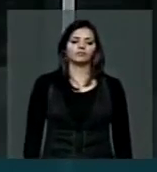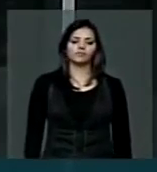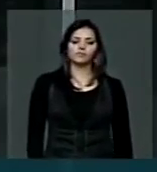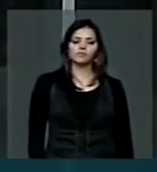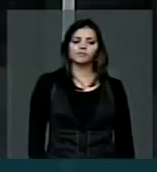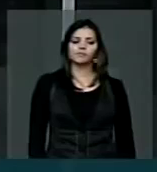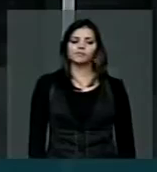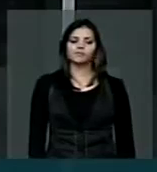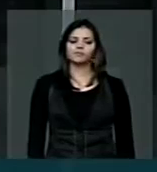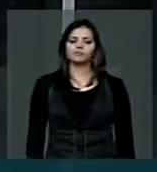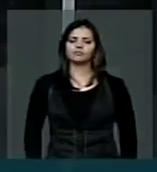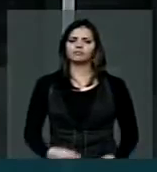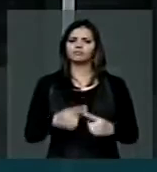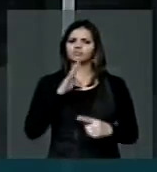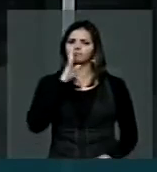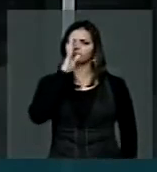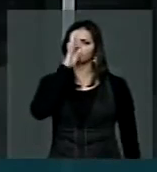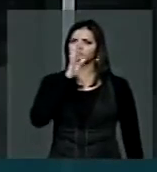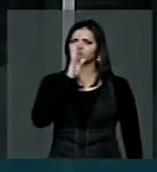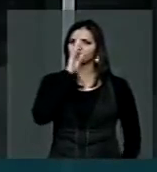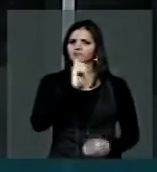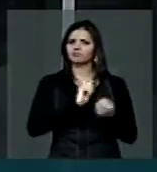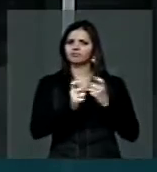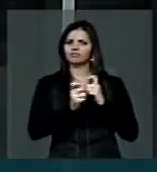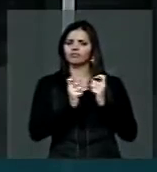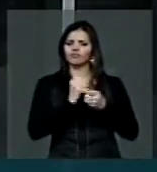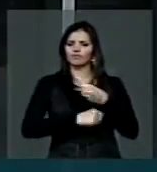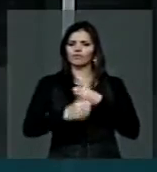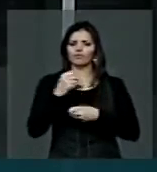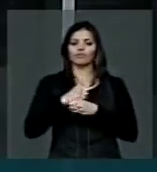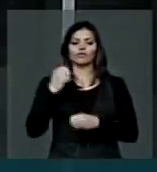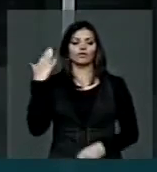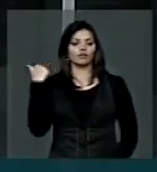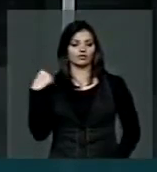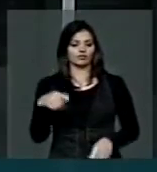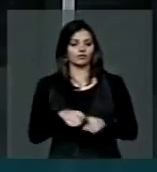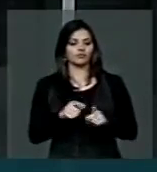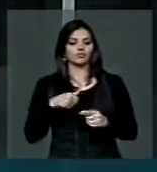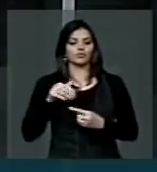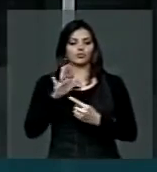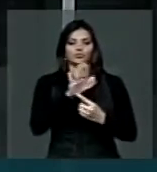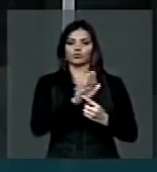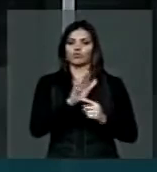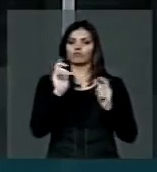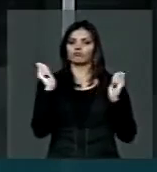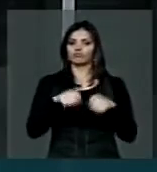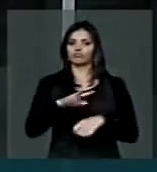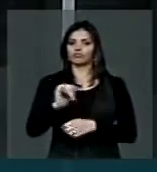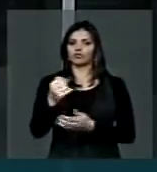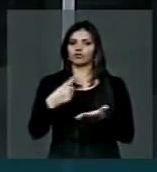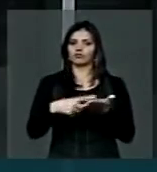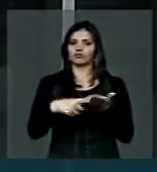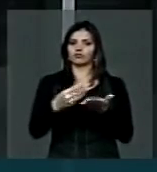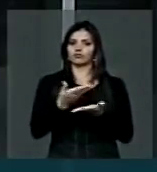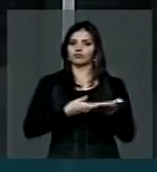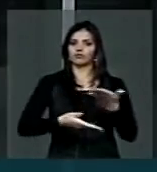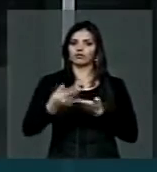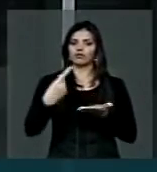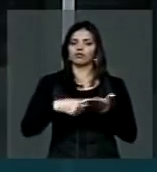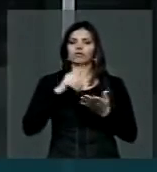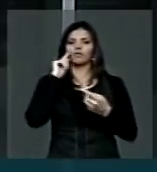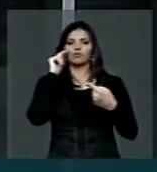da intransigência da administração anteriores e deu sinal verde para a negociação que